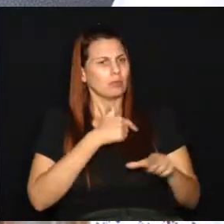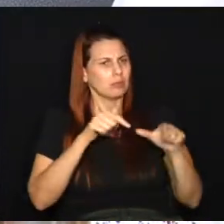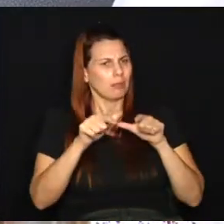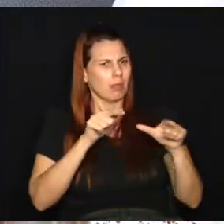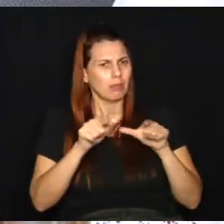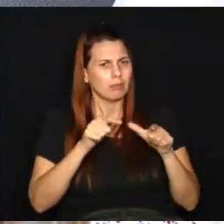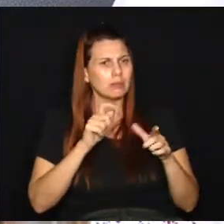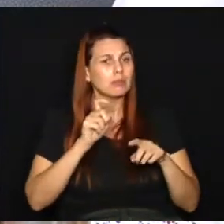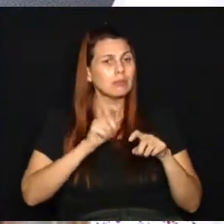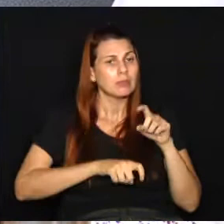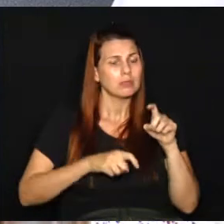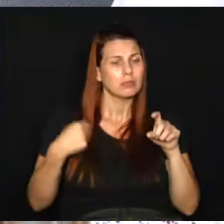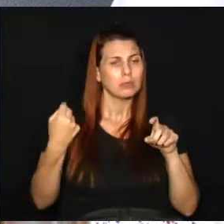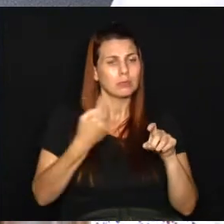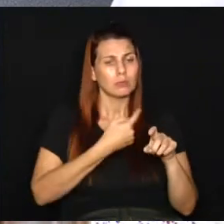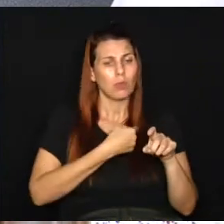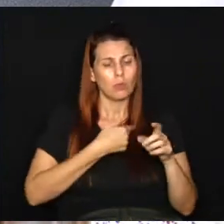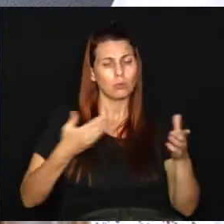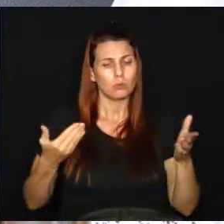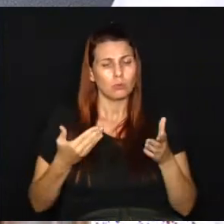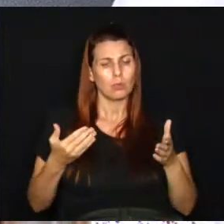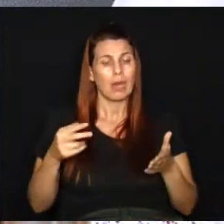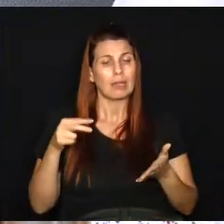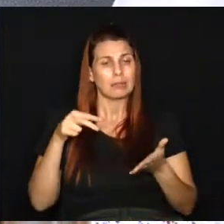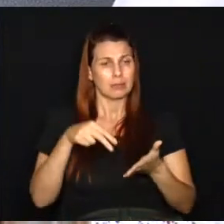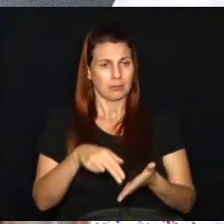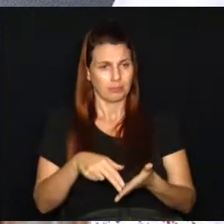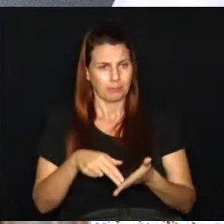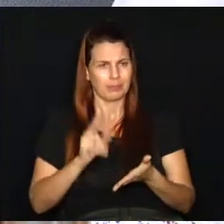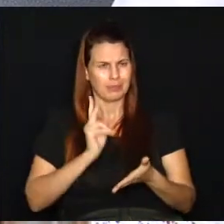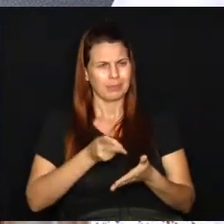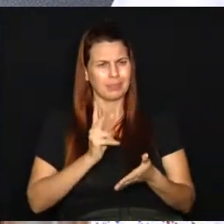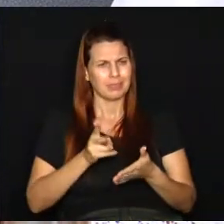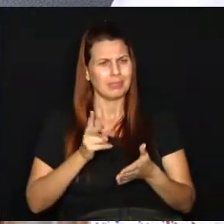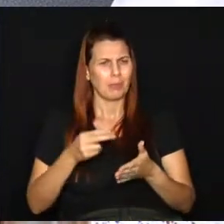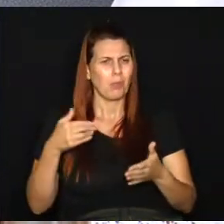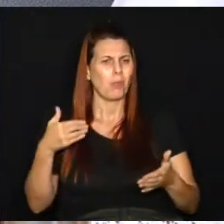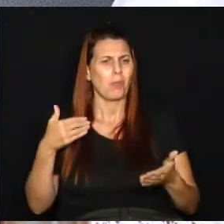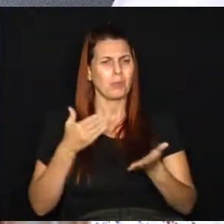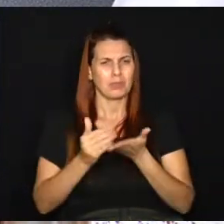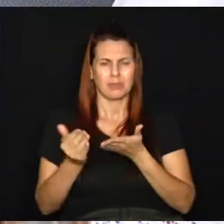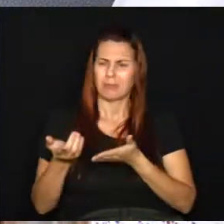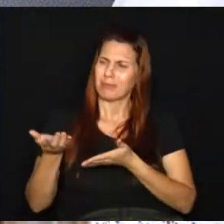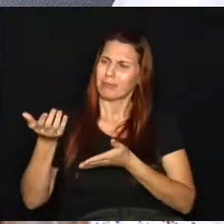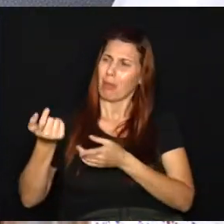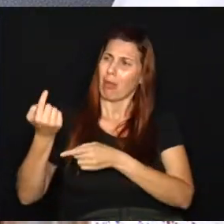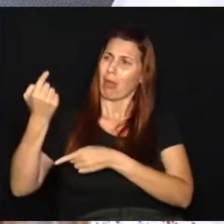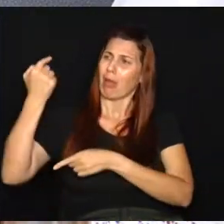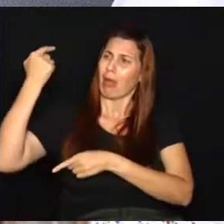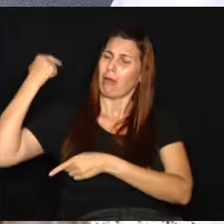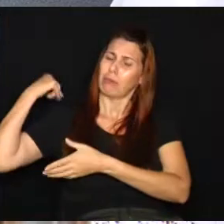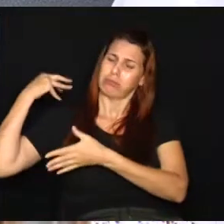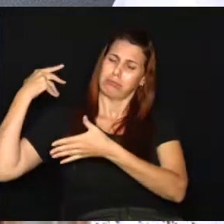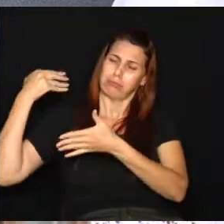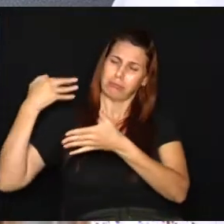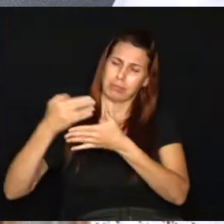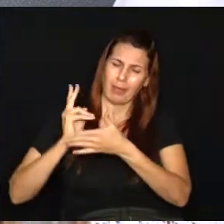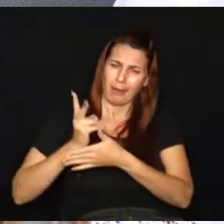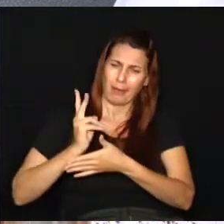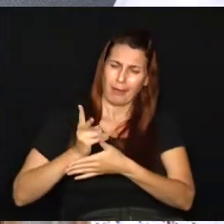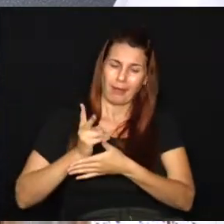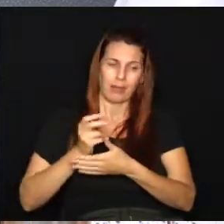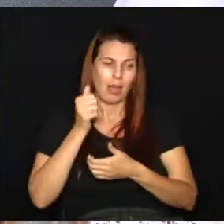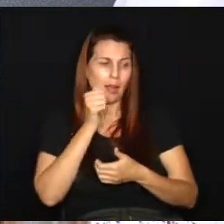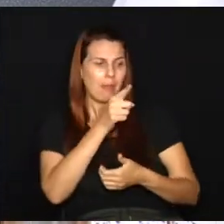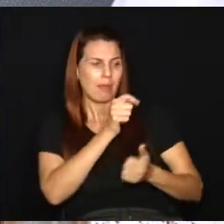sexuais, né, nós estamos aqui e nós estamos desde o princípio do mundo. Né? A companheira falou assim,